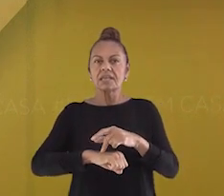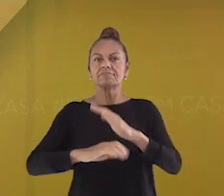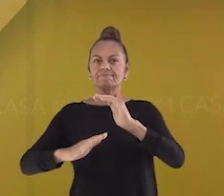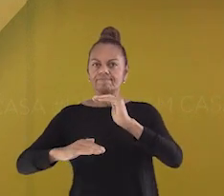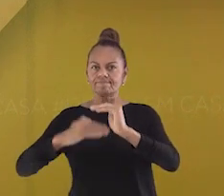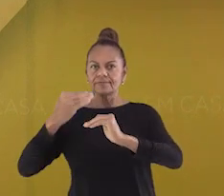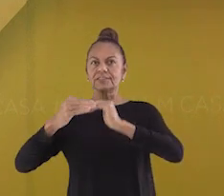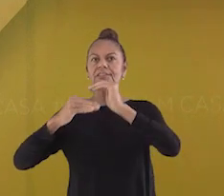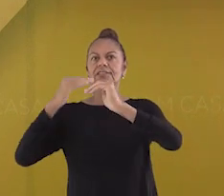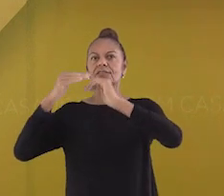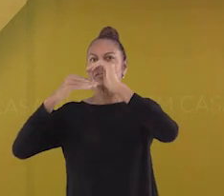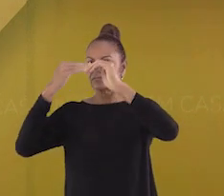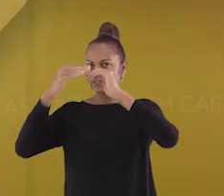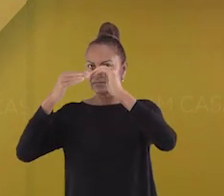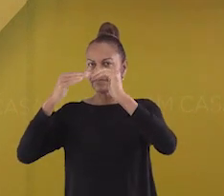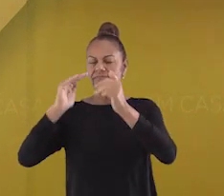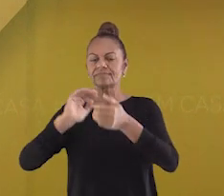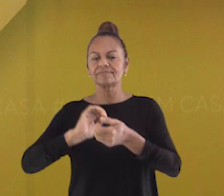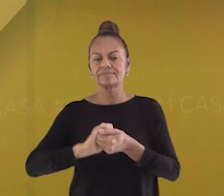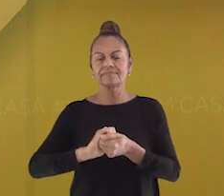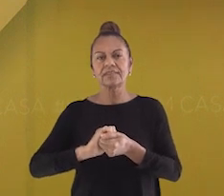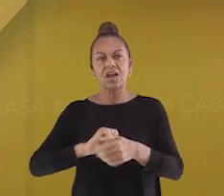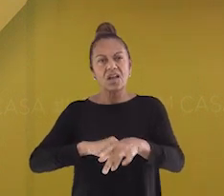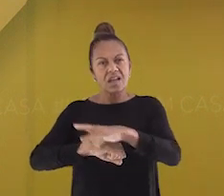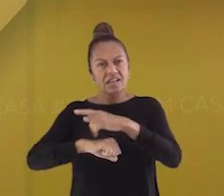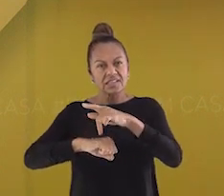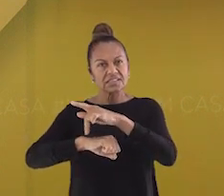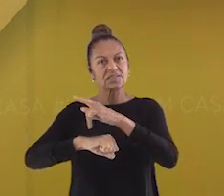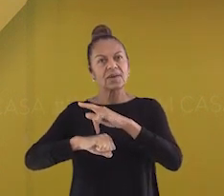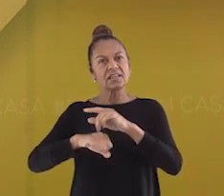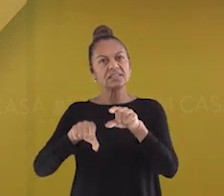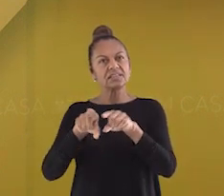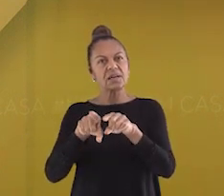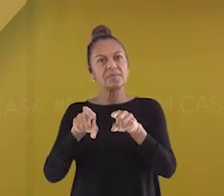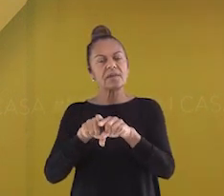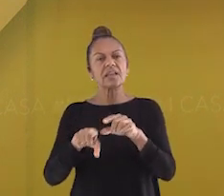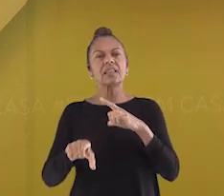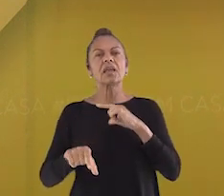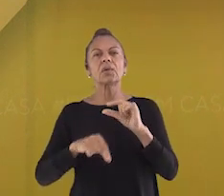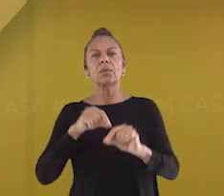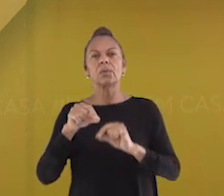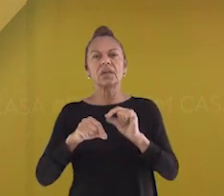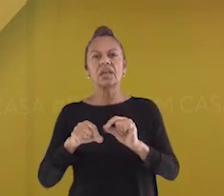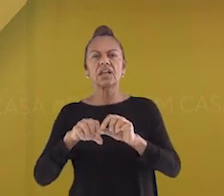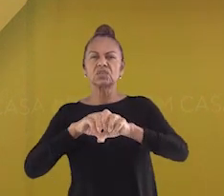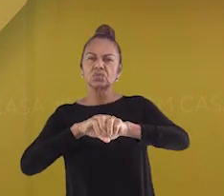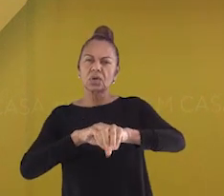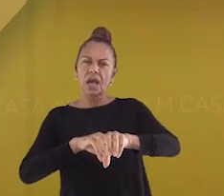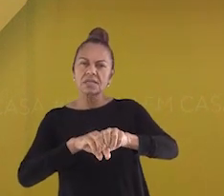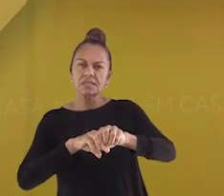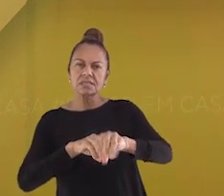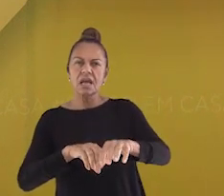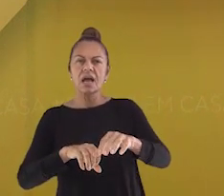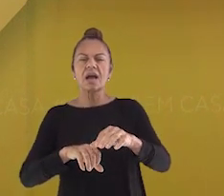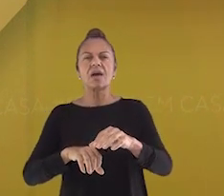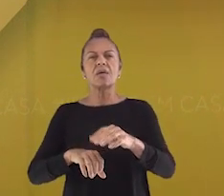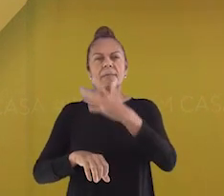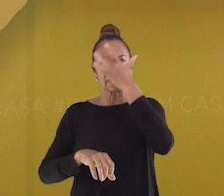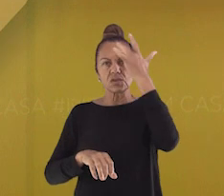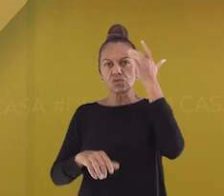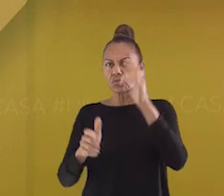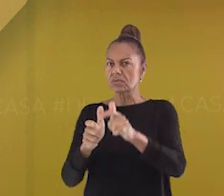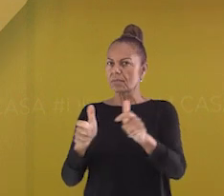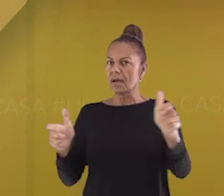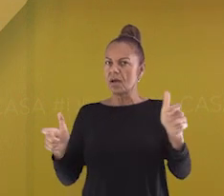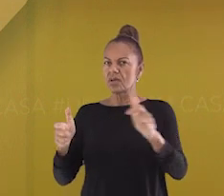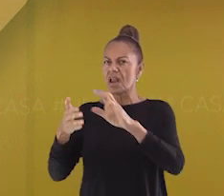países que são chamados de desenvolvidos. Esses países também têm um elevado nível de